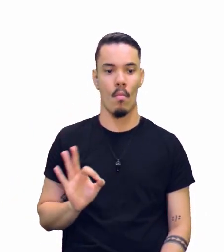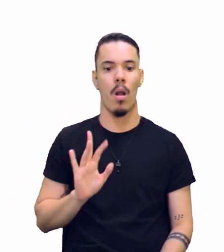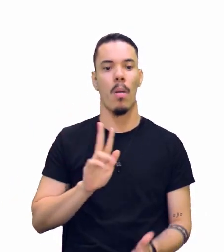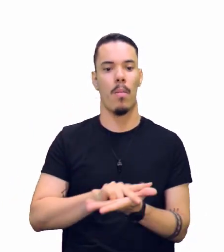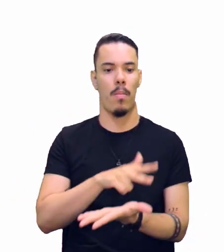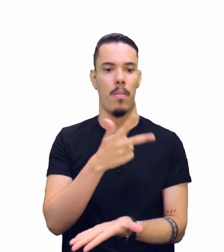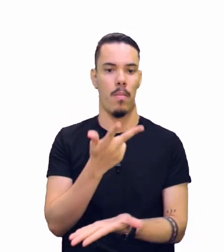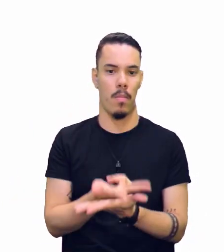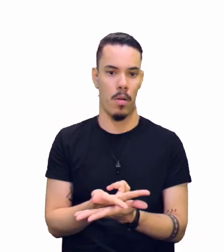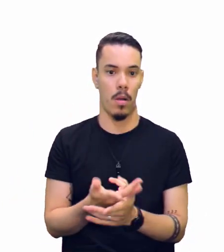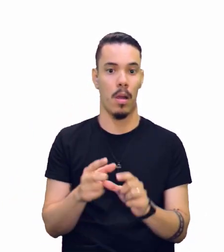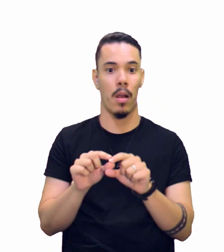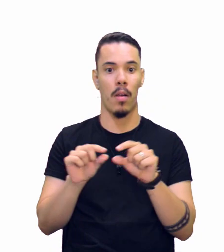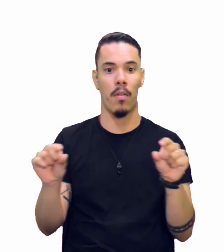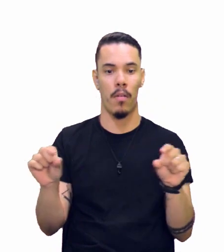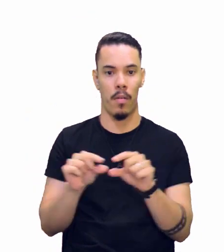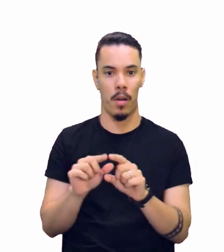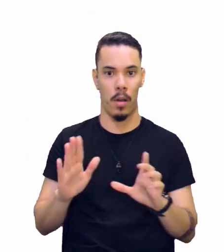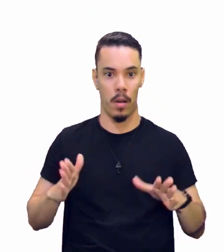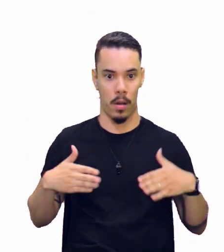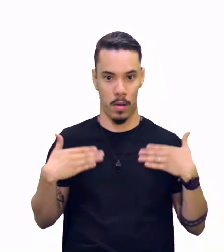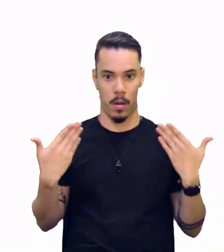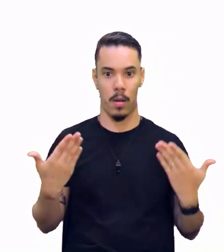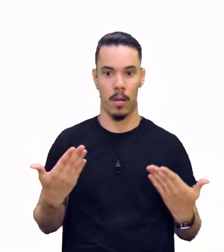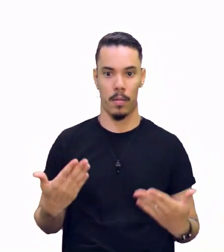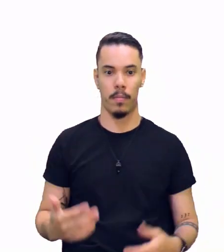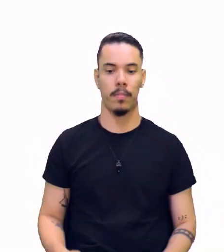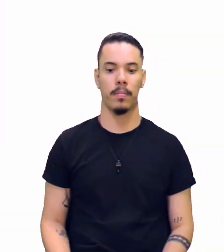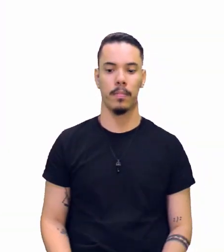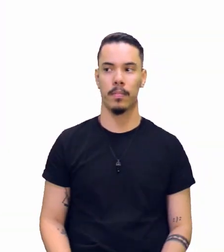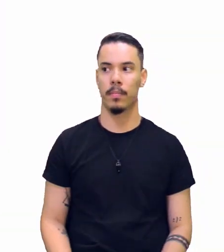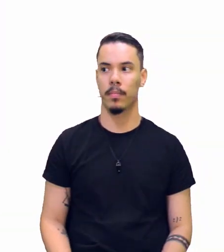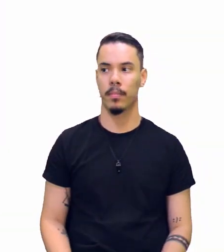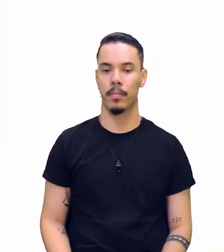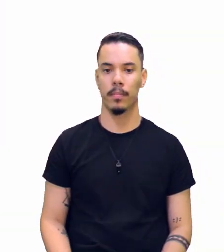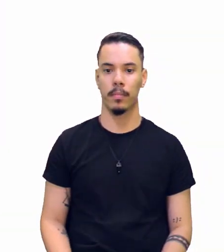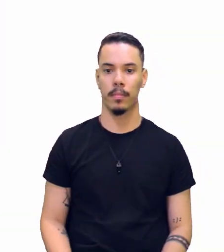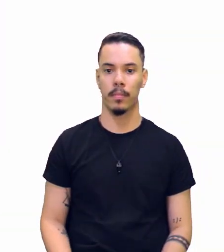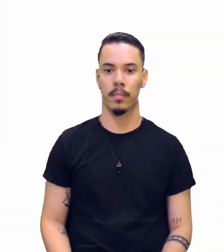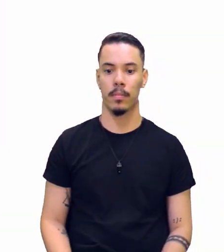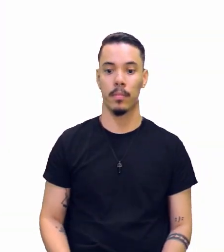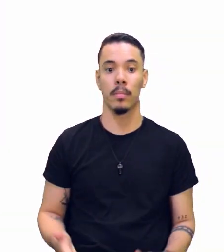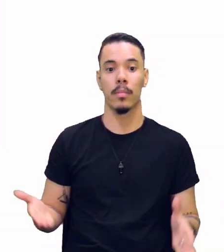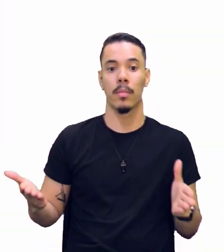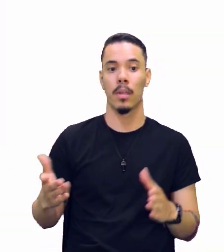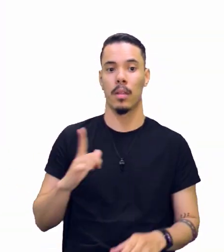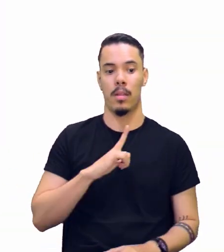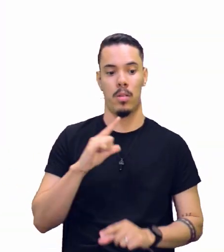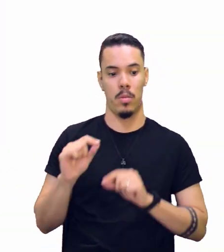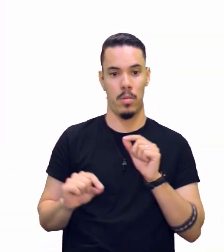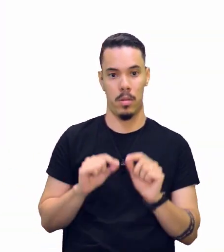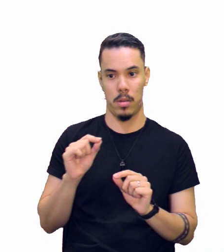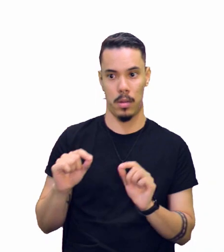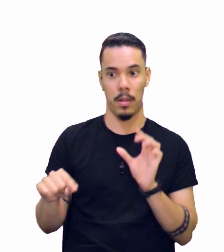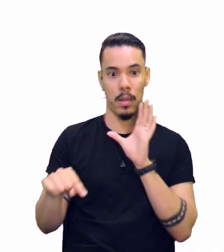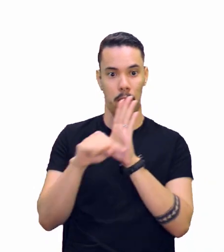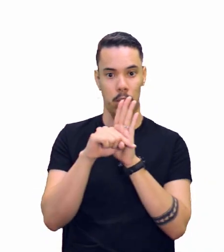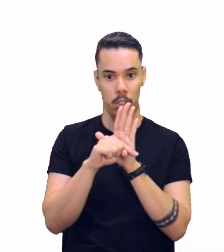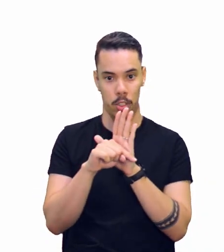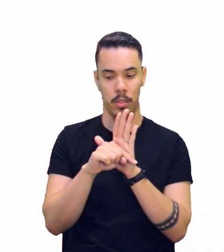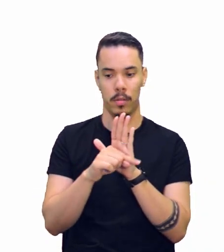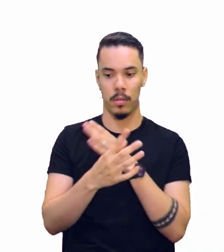tem uma surpresa. Só um minutinho, deixa eu só... agora sim. O que acontece? A gente tem agora uma negativa aqui.